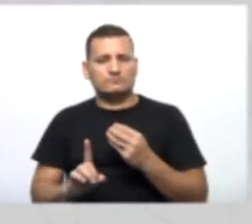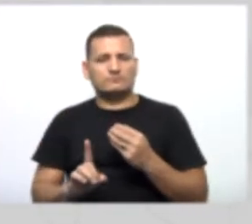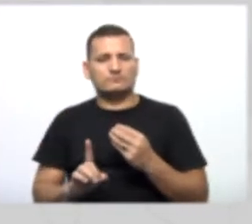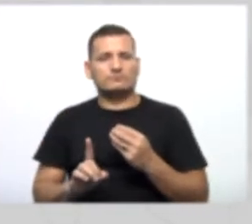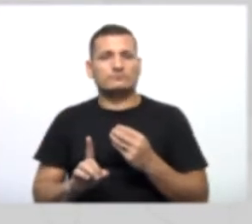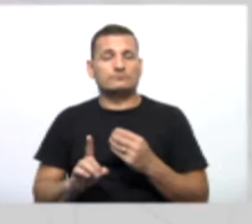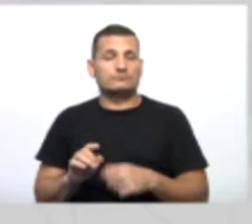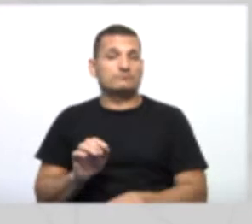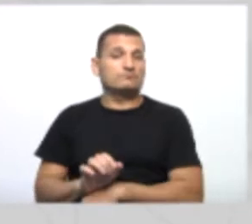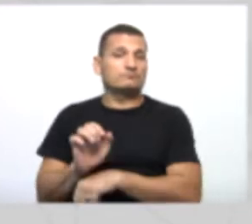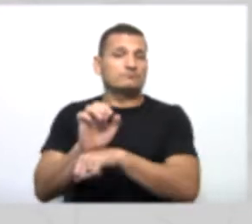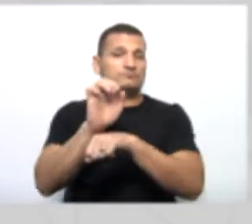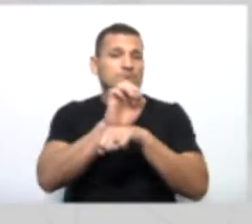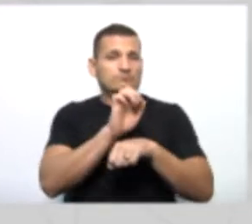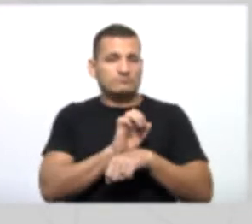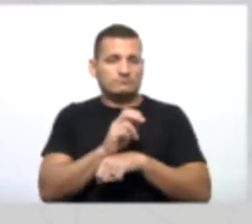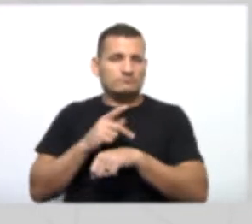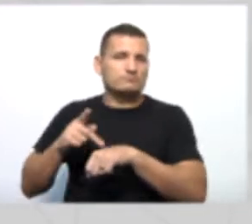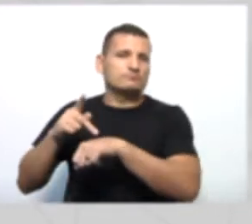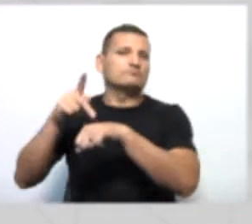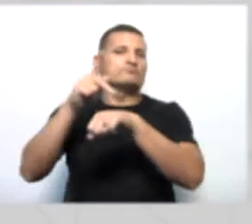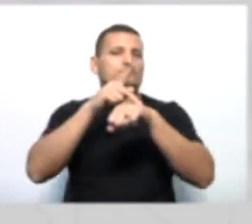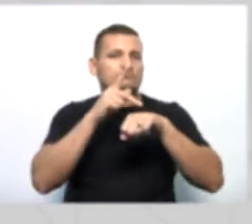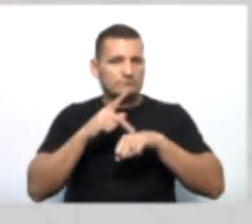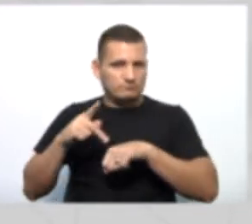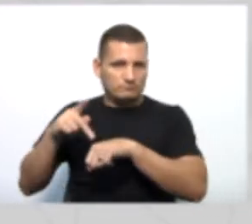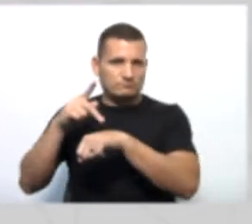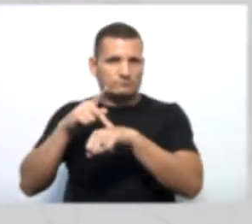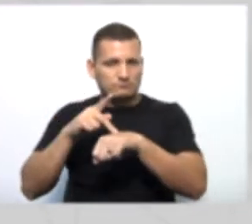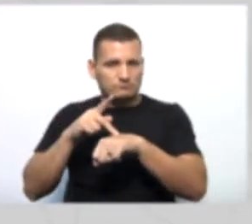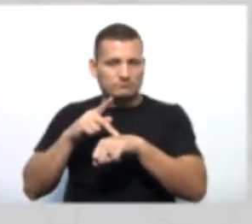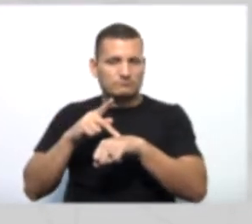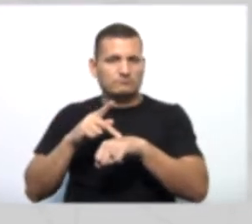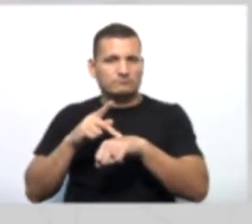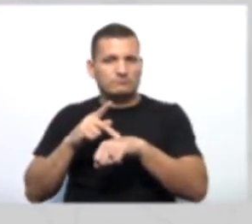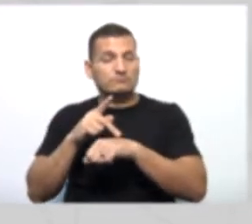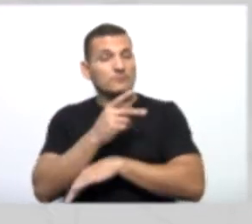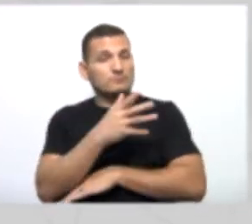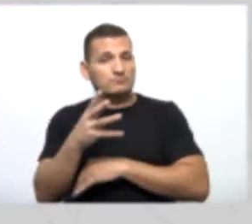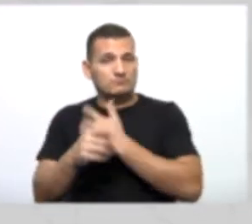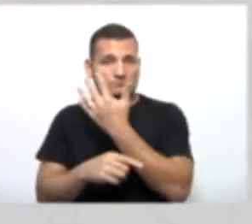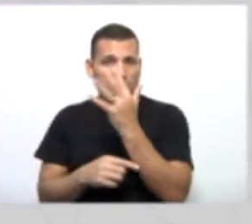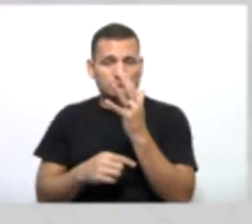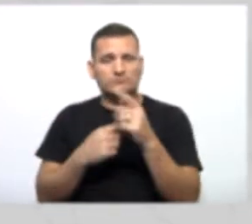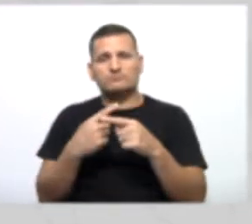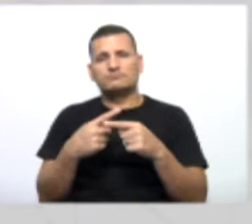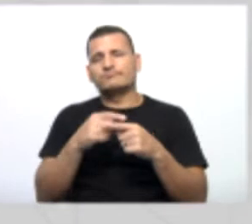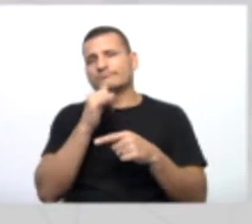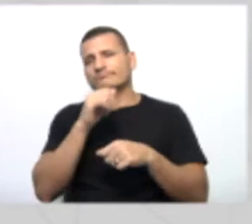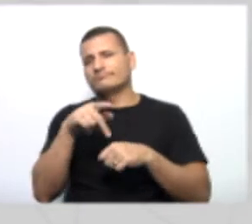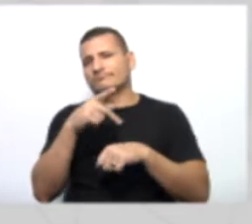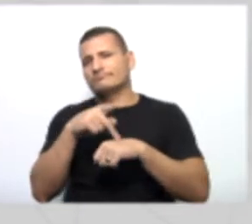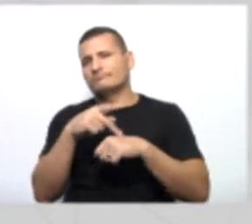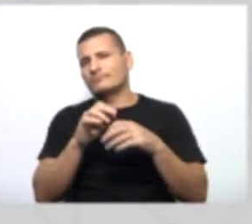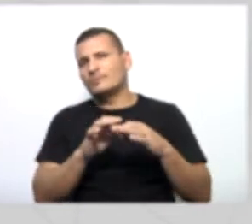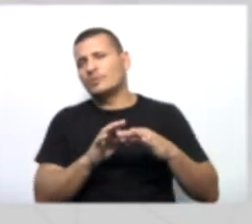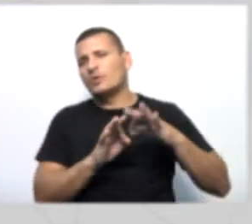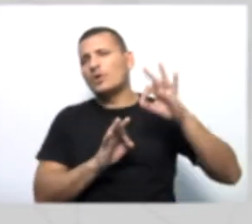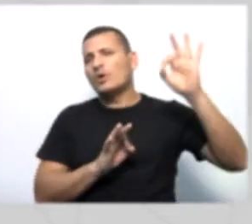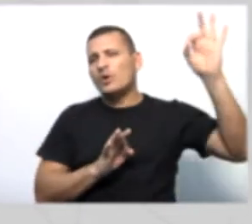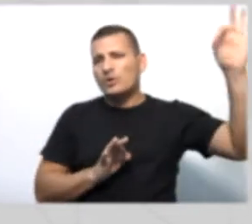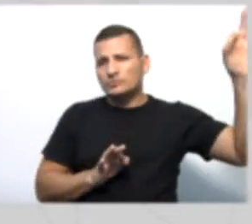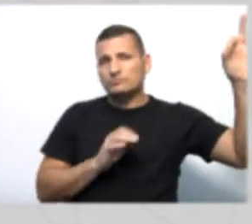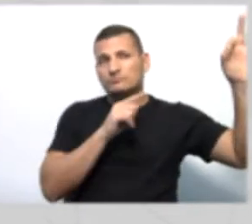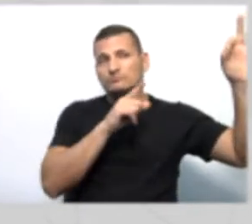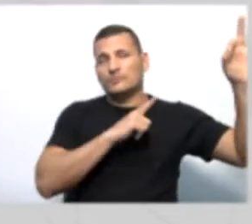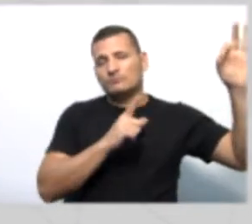dos estados, de todos os países em relação ao meio ambiente, porque um país lá longe, ele influencia um país